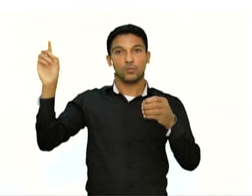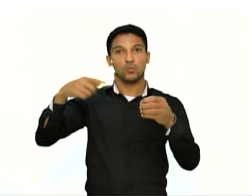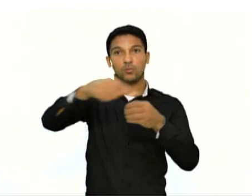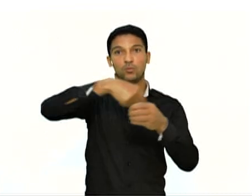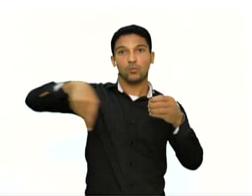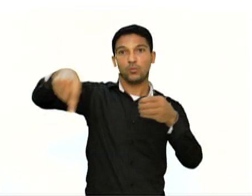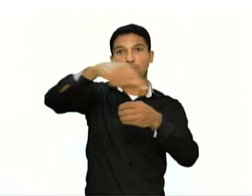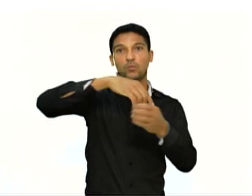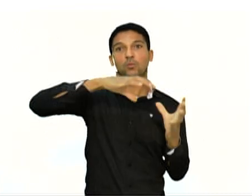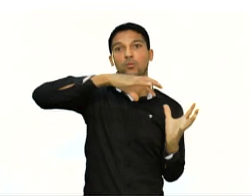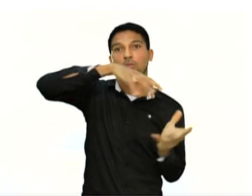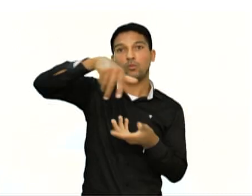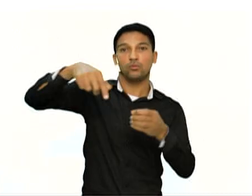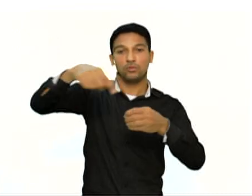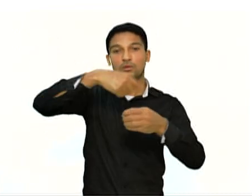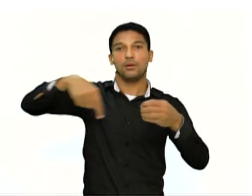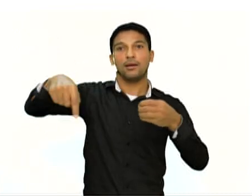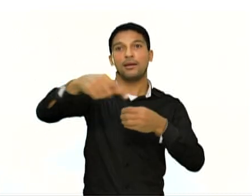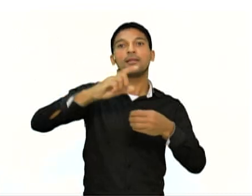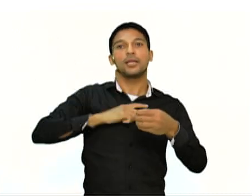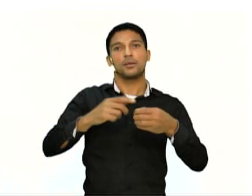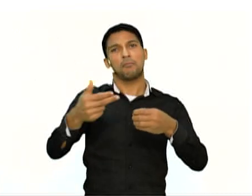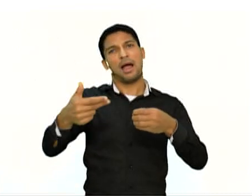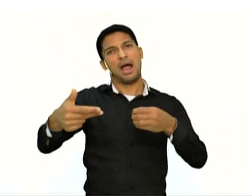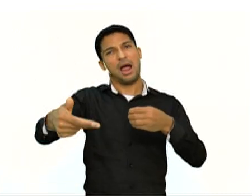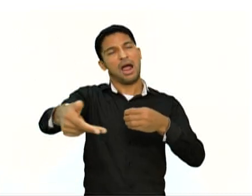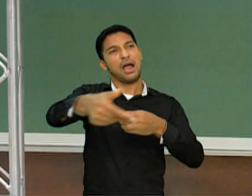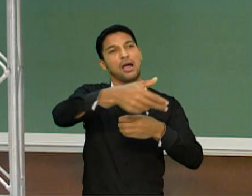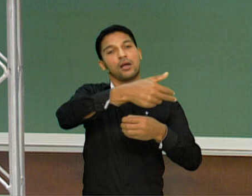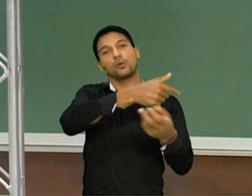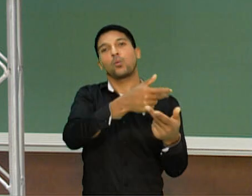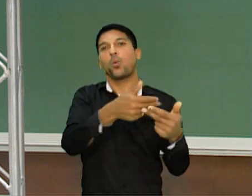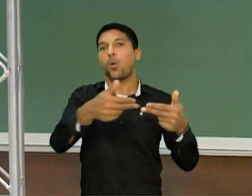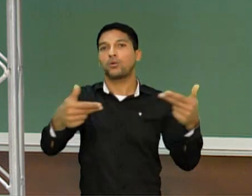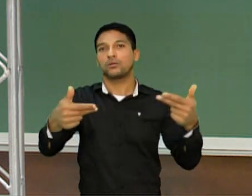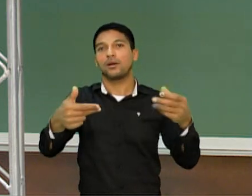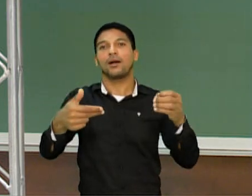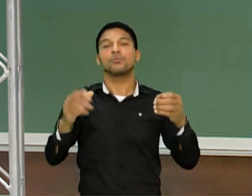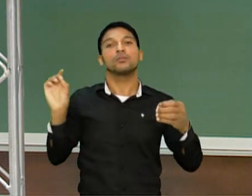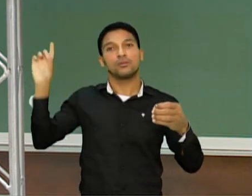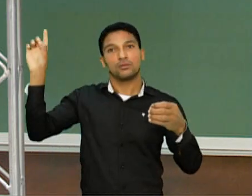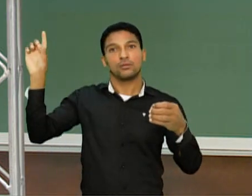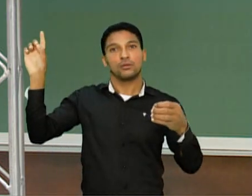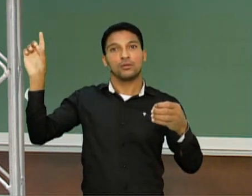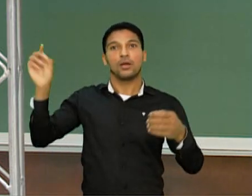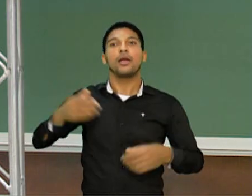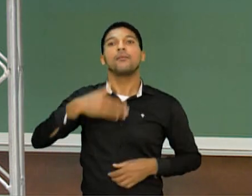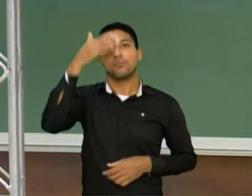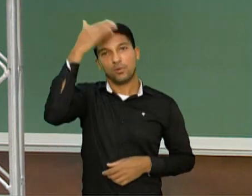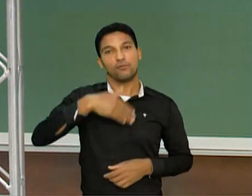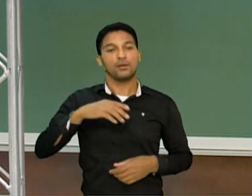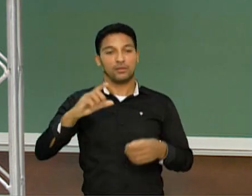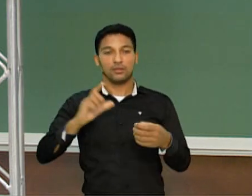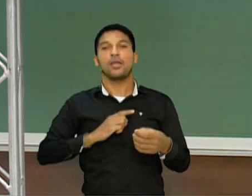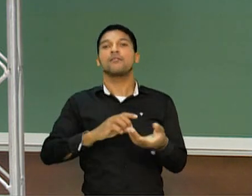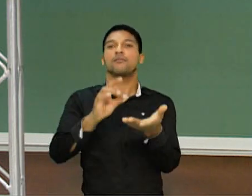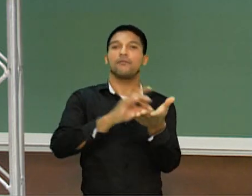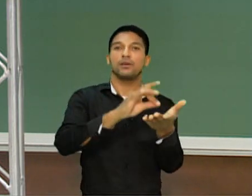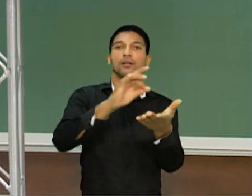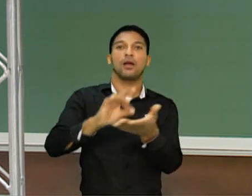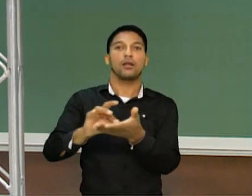volta possa ser criterizado como verdadeiro ou não, tá? E isso para o Descartes, porque, lembrando, isso parte